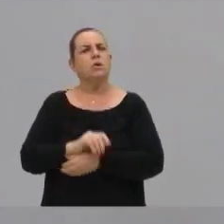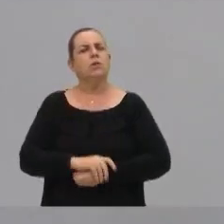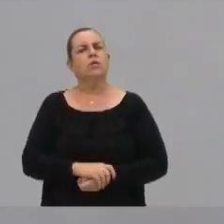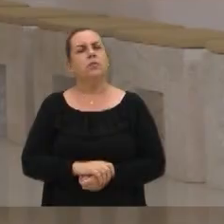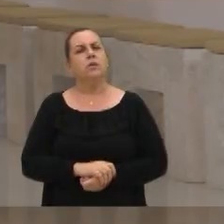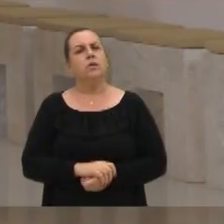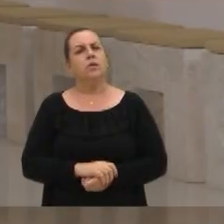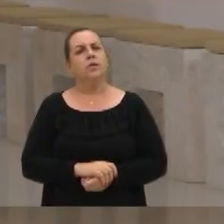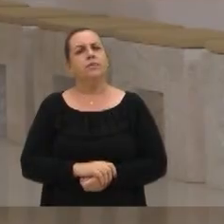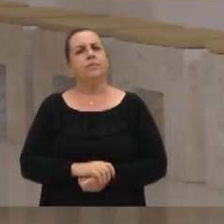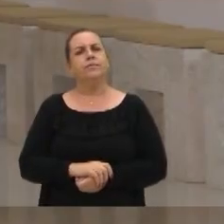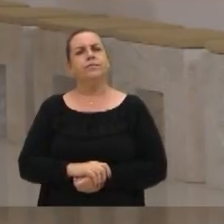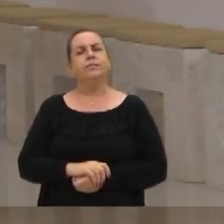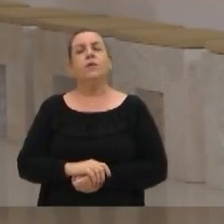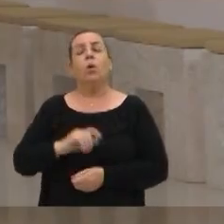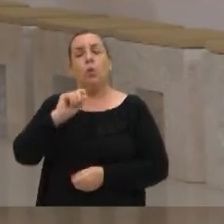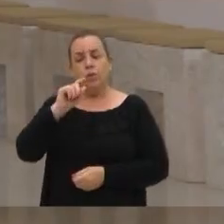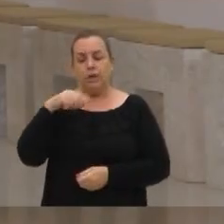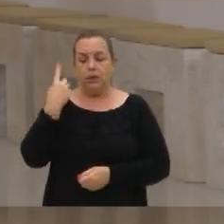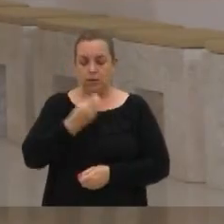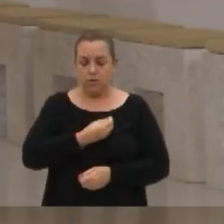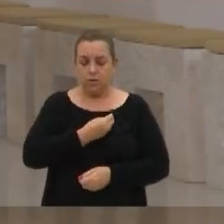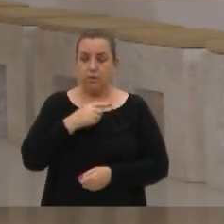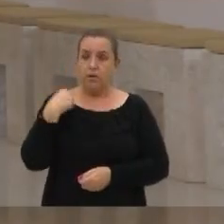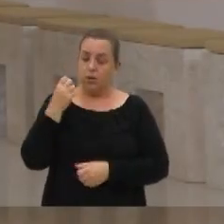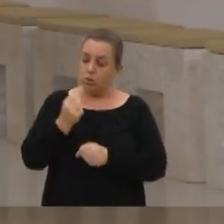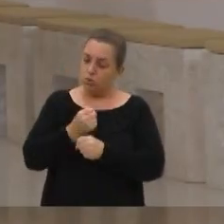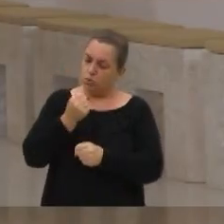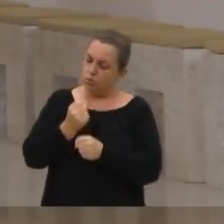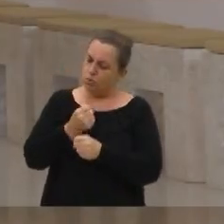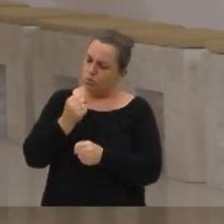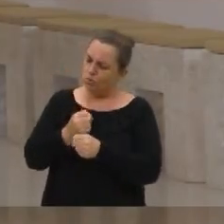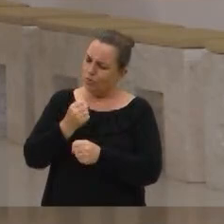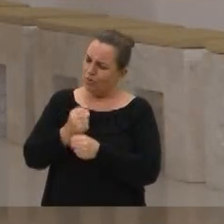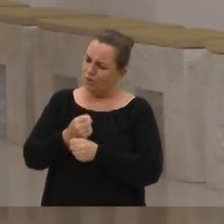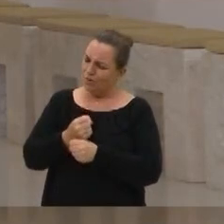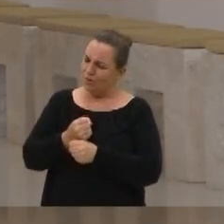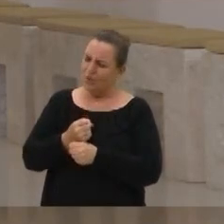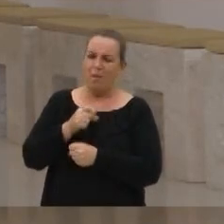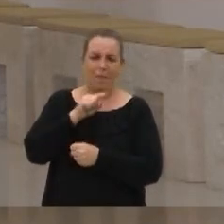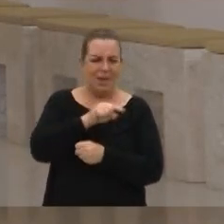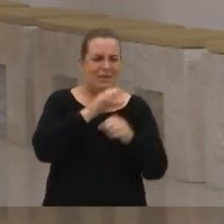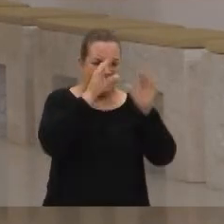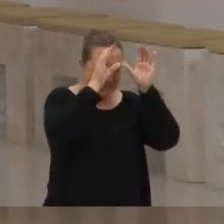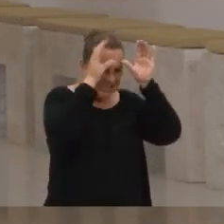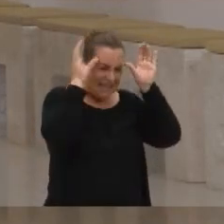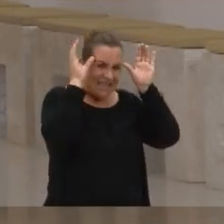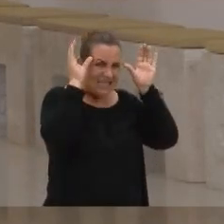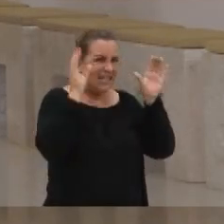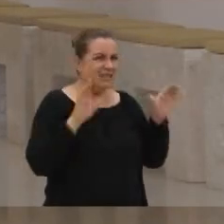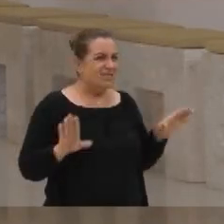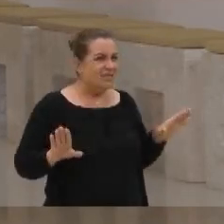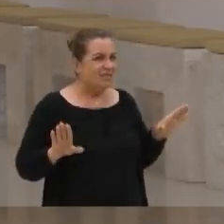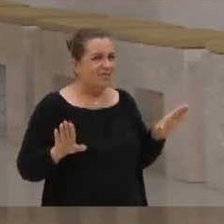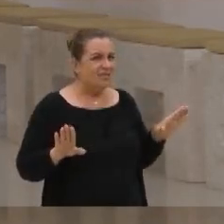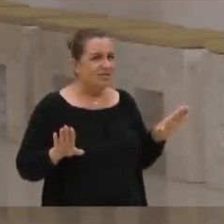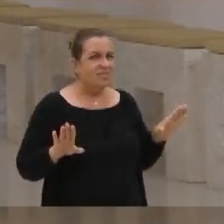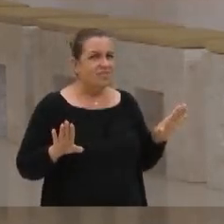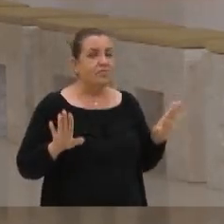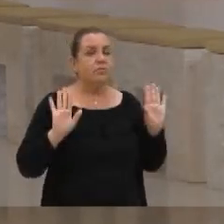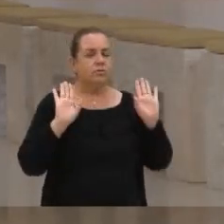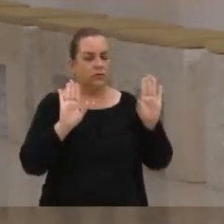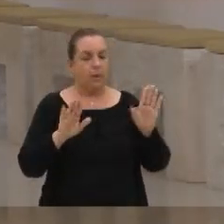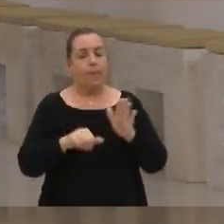O que na nossa vida nós estamos construindo só para César? Eu disse, a